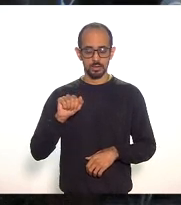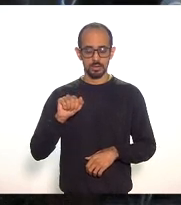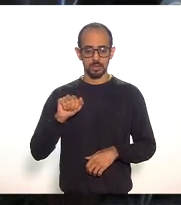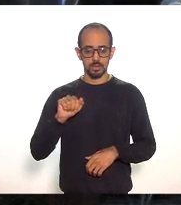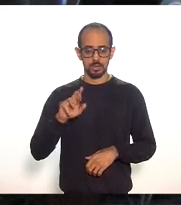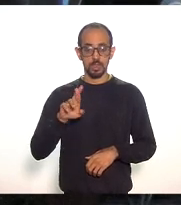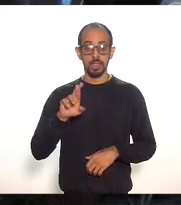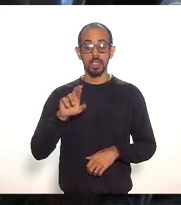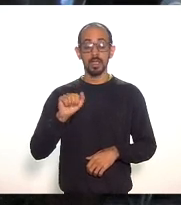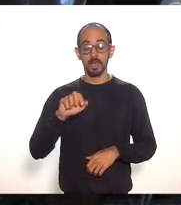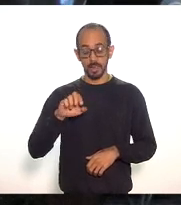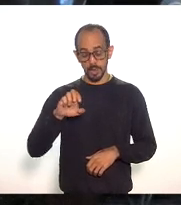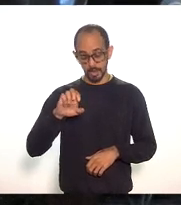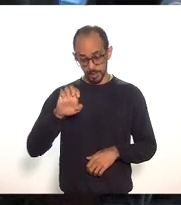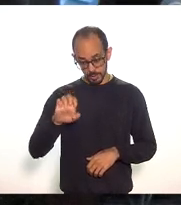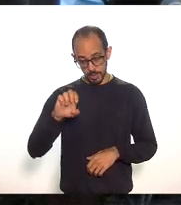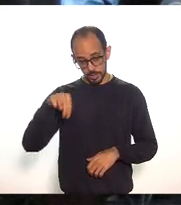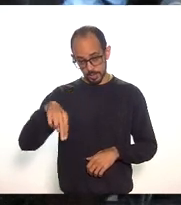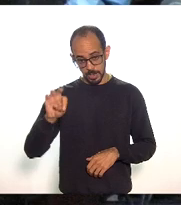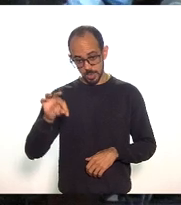Deputado Renato Zaca.